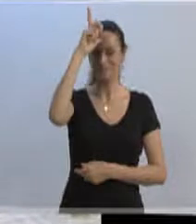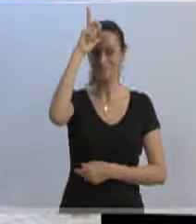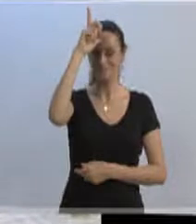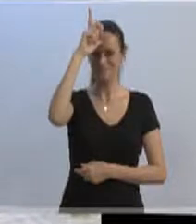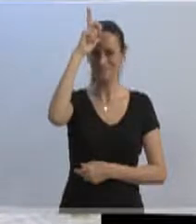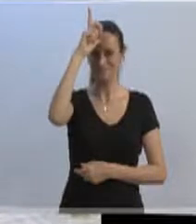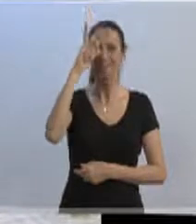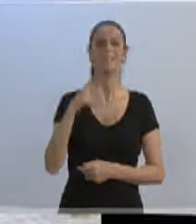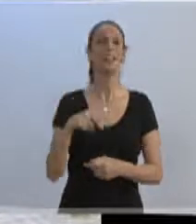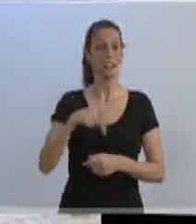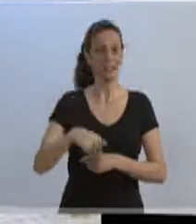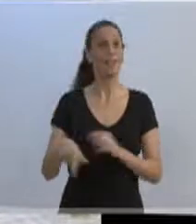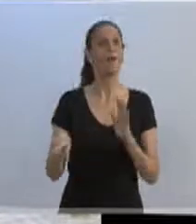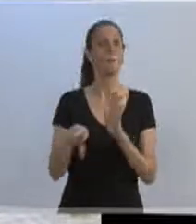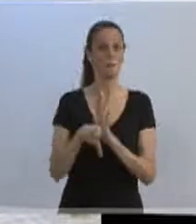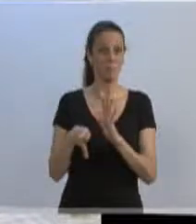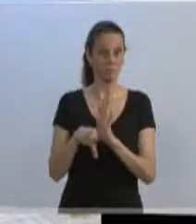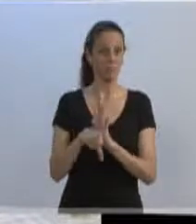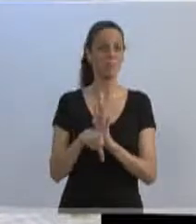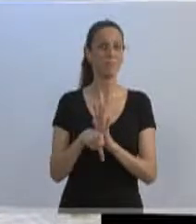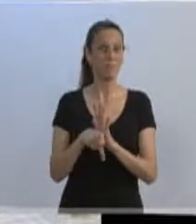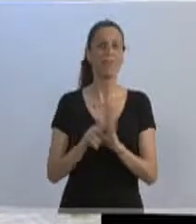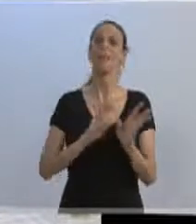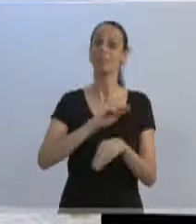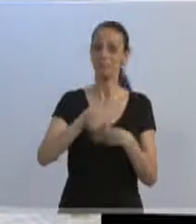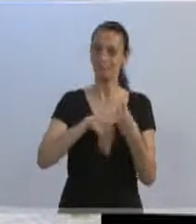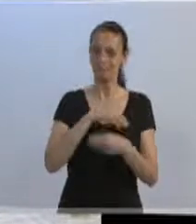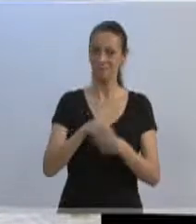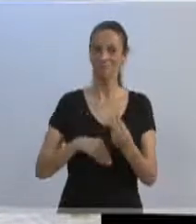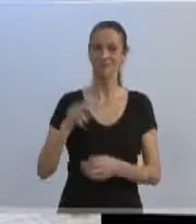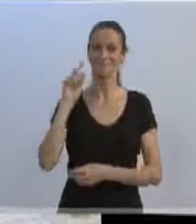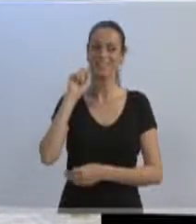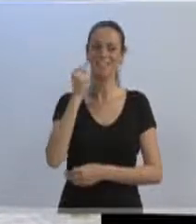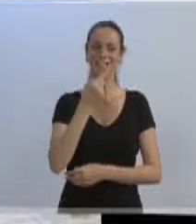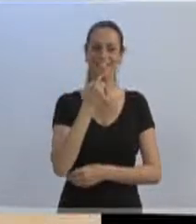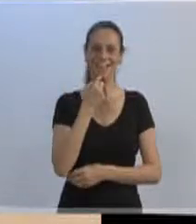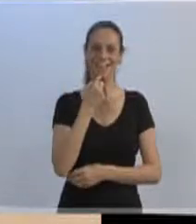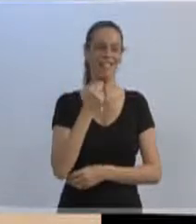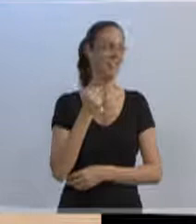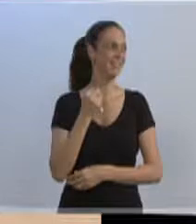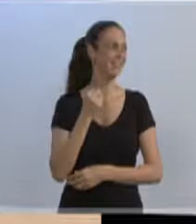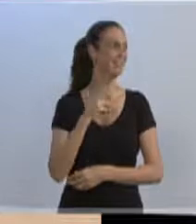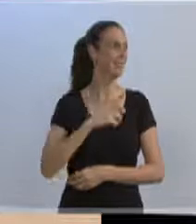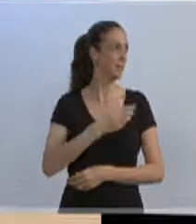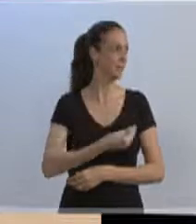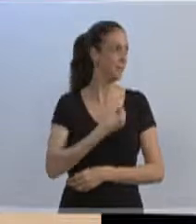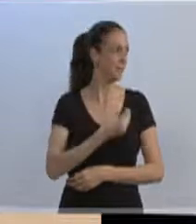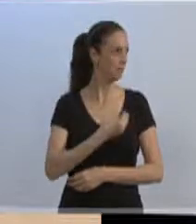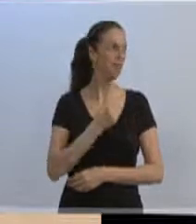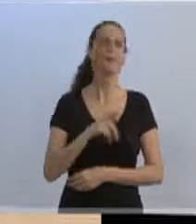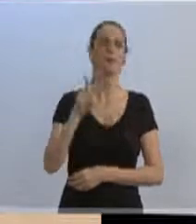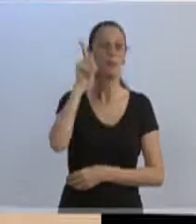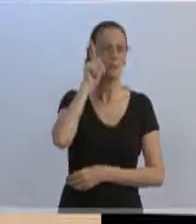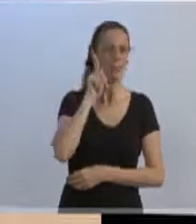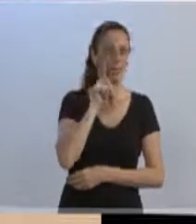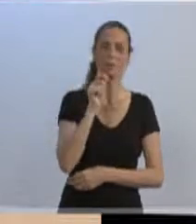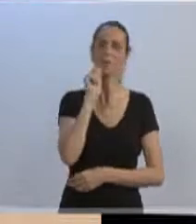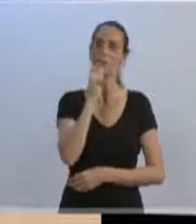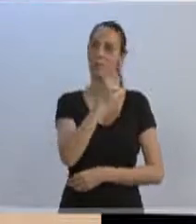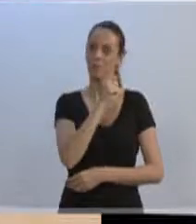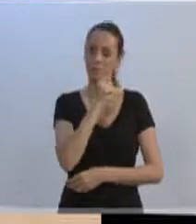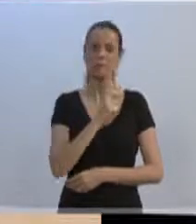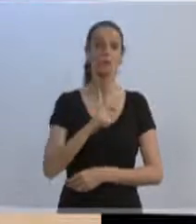aqui te também é que envolve deficientes auditivos no nosso município estiveram presente o andré guilherme marisa eo